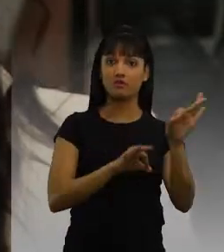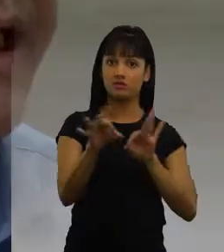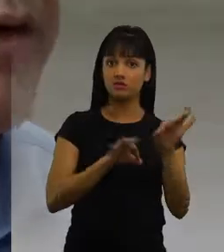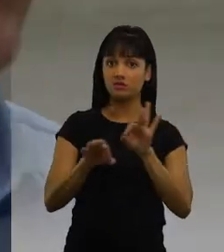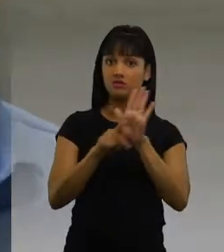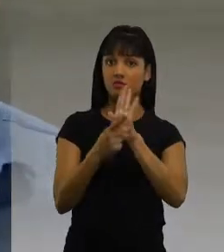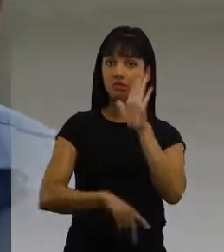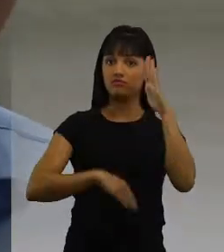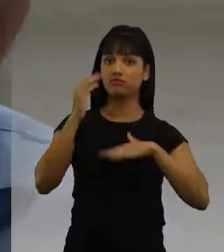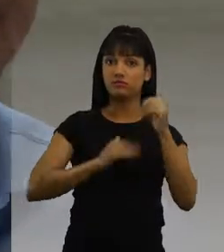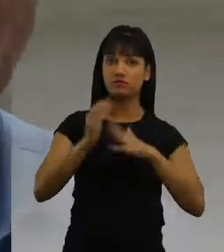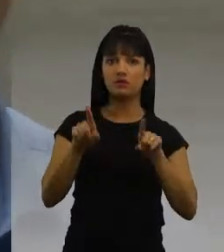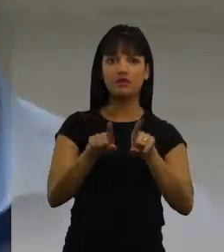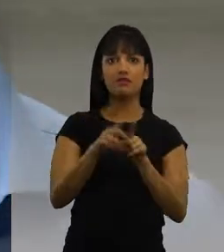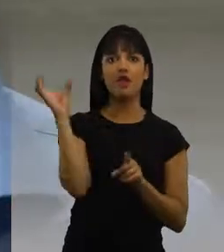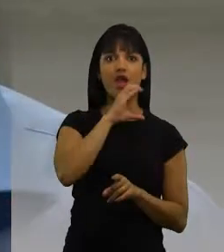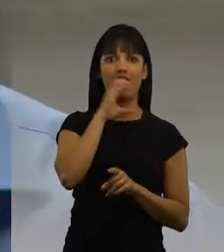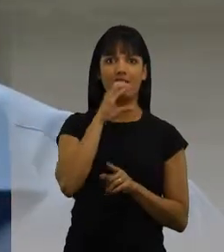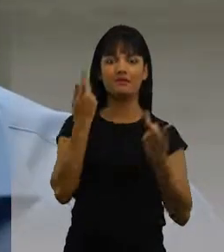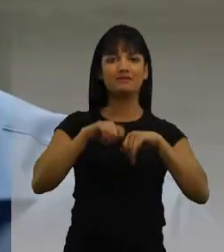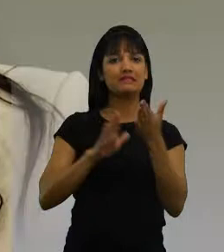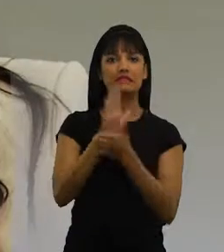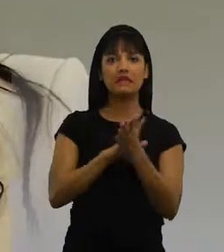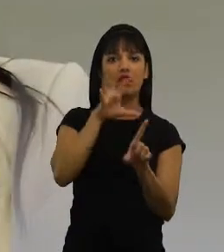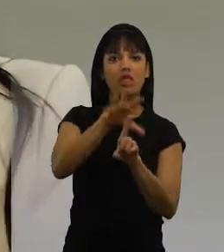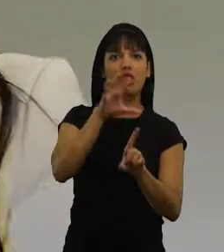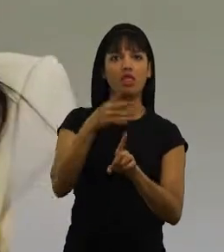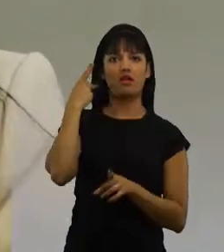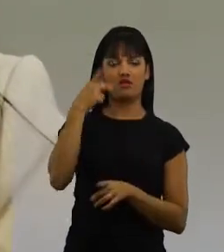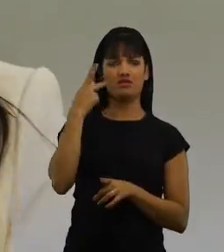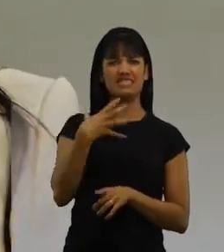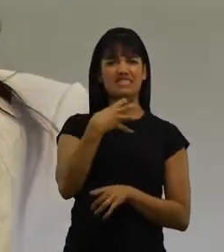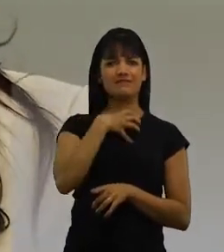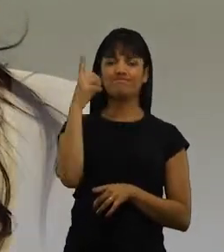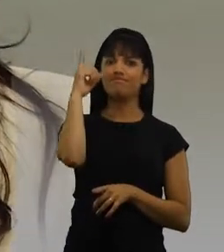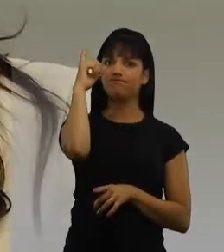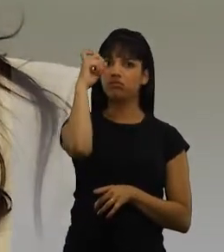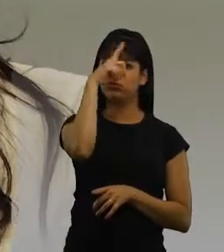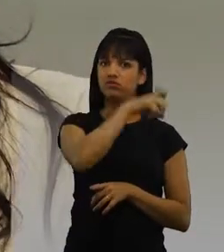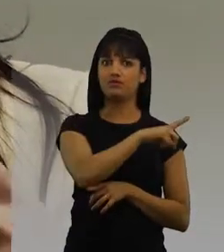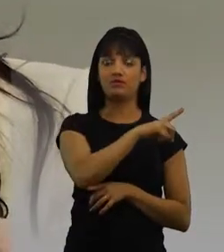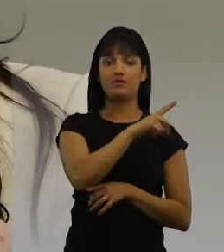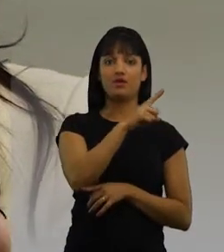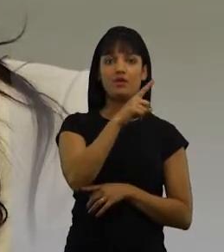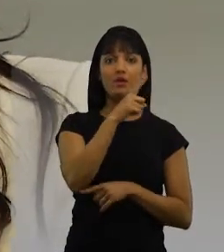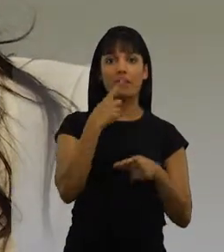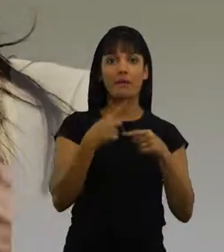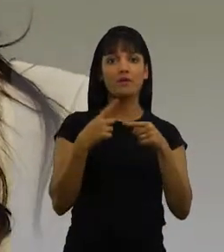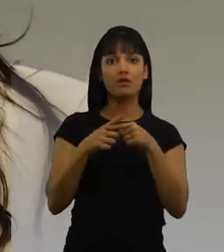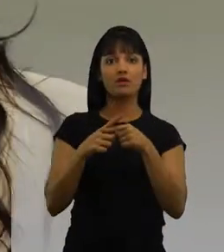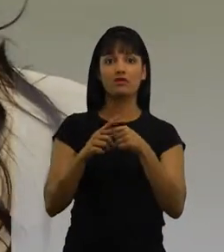técnicos e com agilidade, sem precisar de interferência política. E eu senti tanta dificuldade, assim, que os